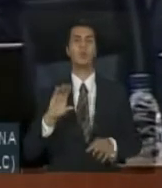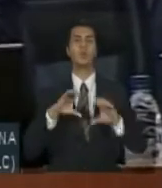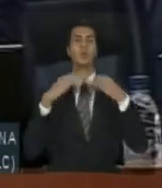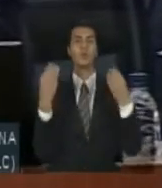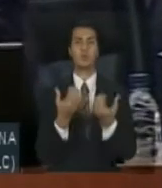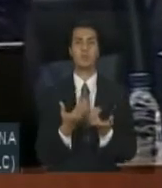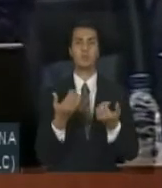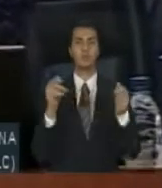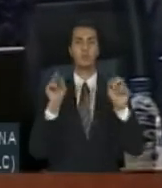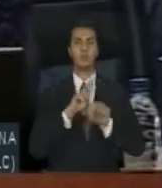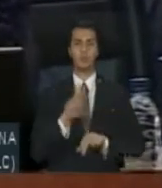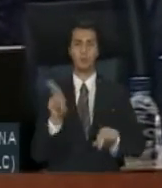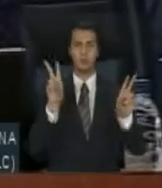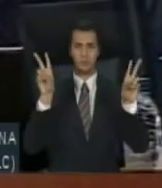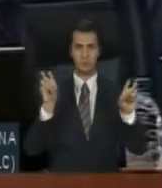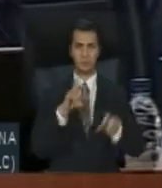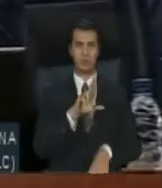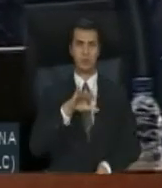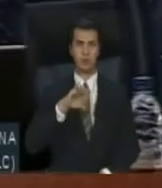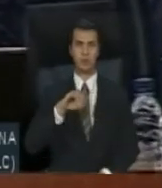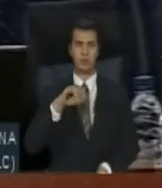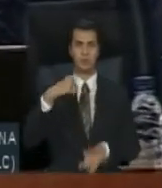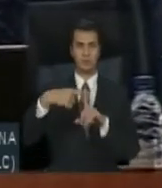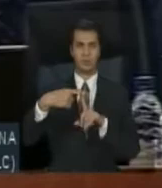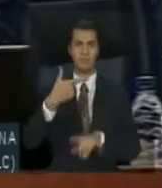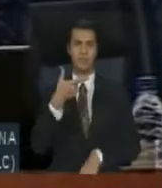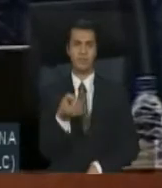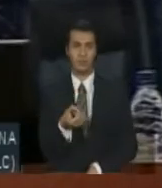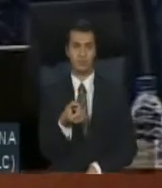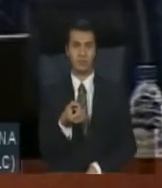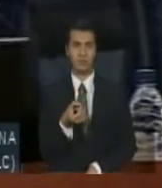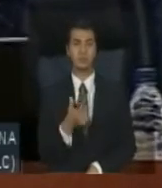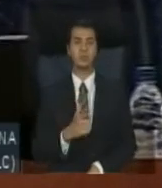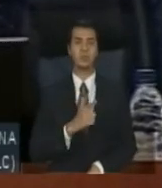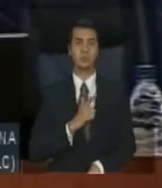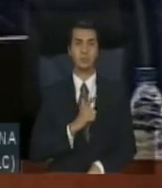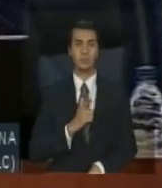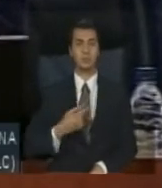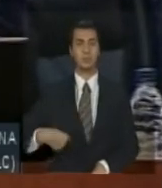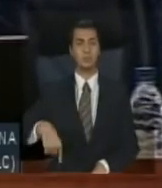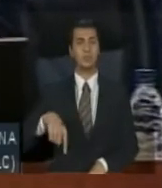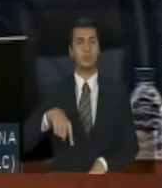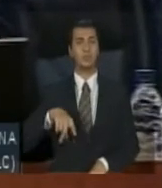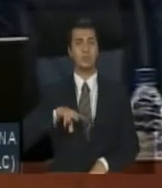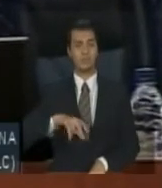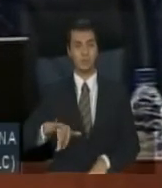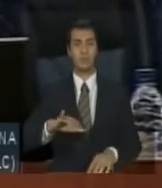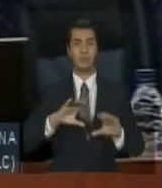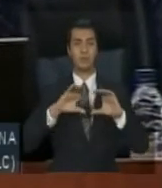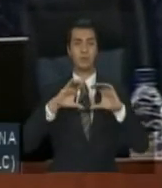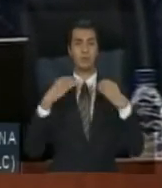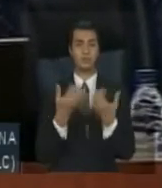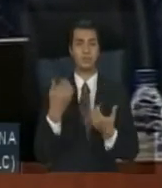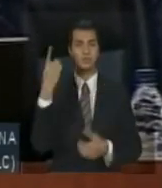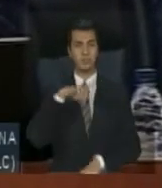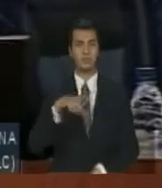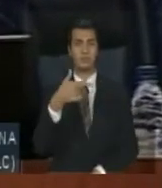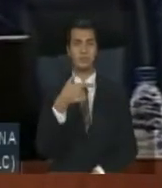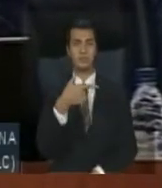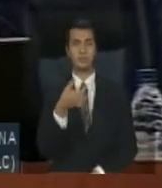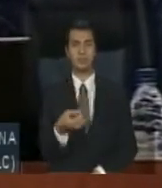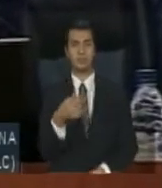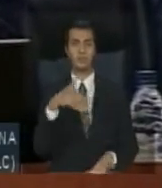Rio Mais 20, cujo segmento de alto nível deverá realizar-se de 20 a